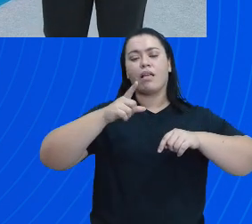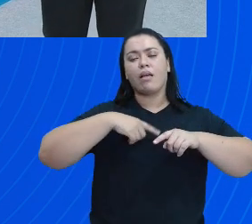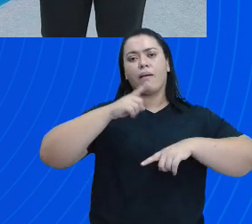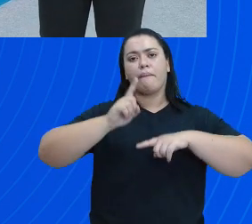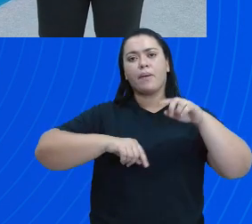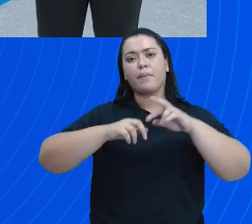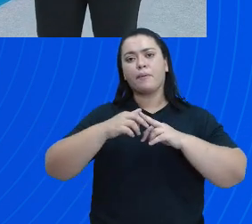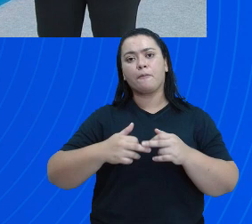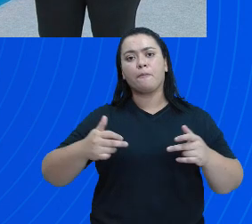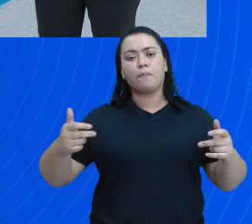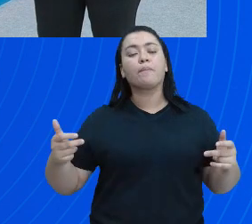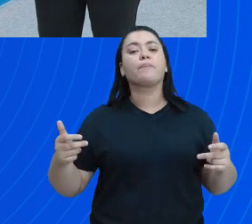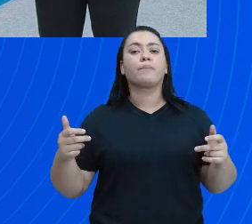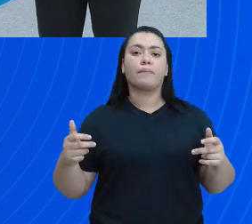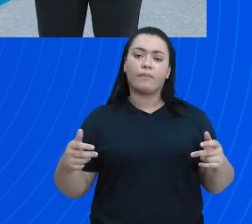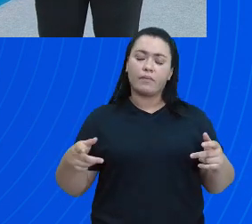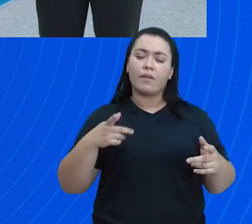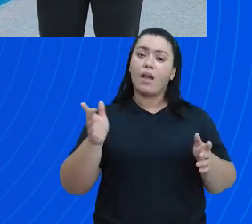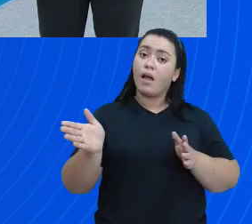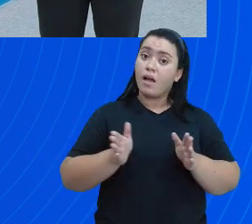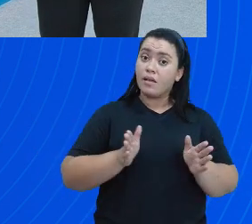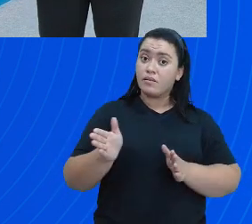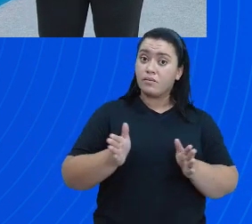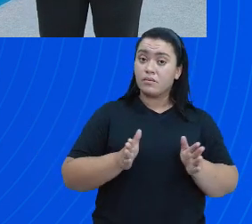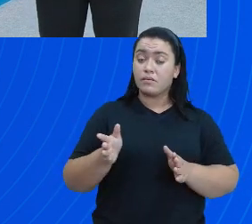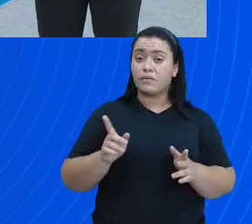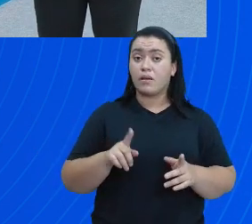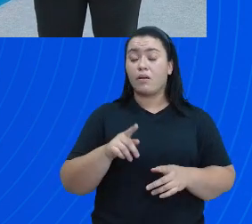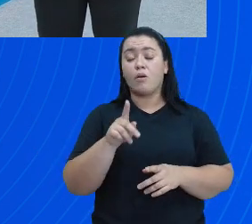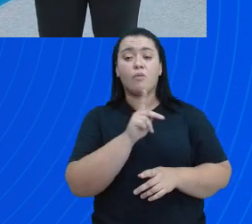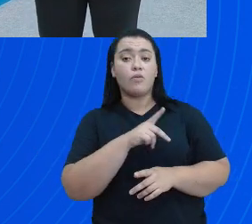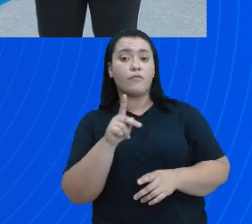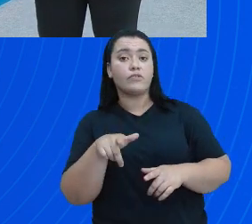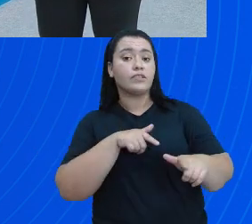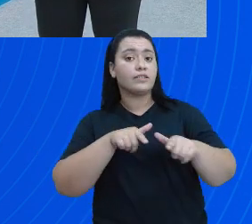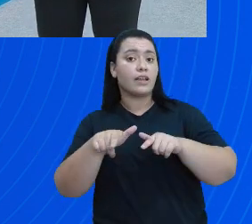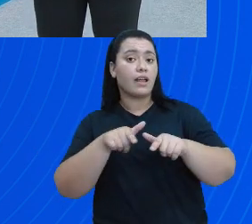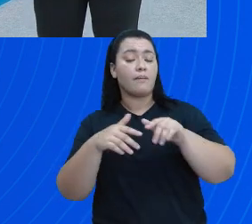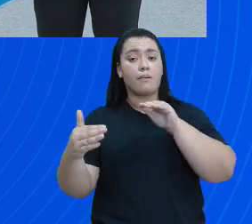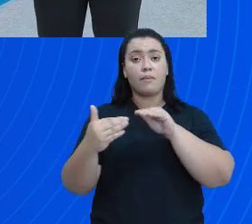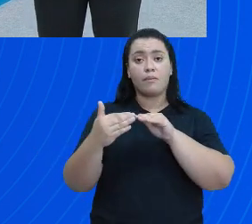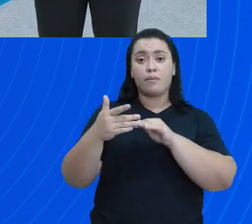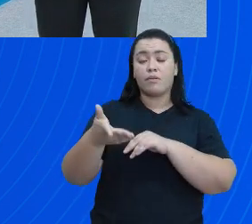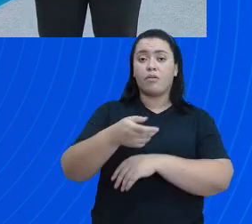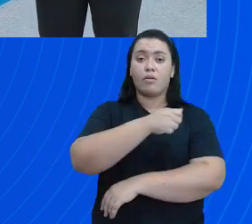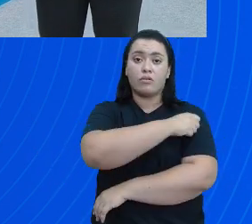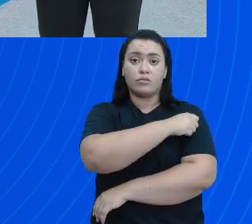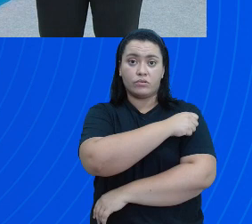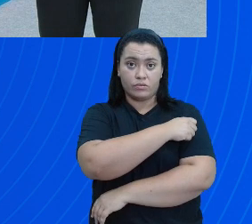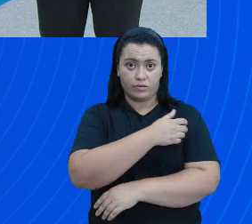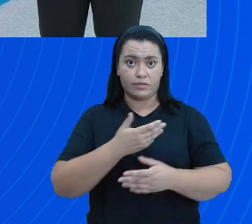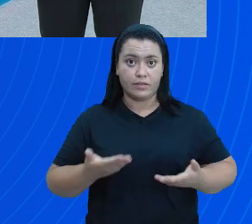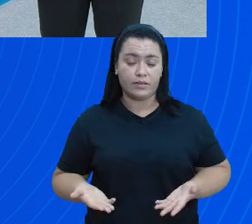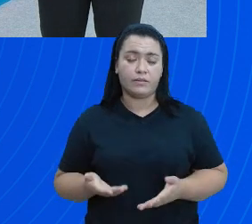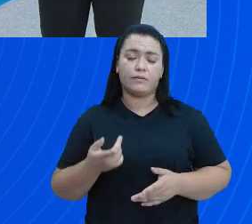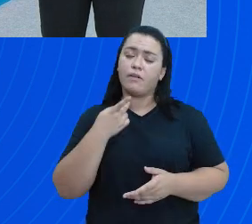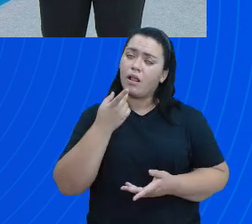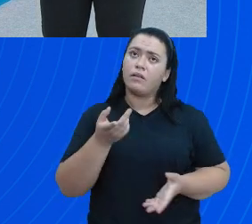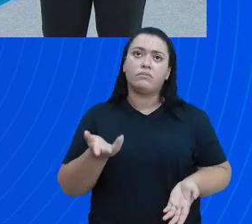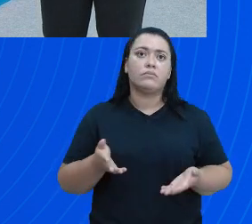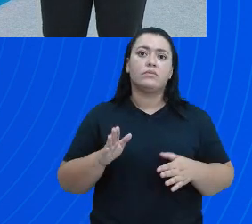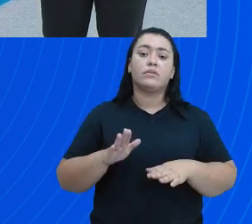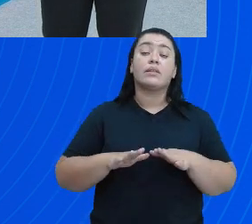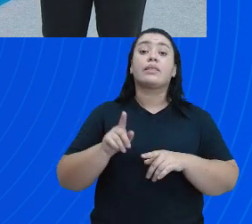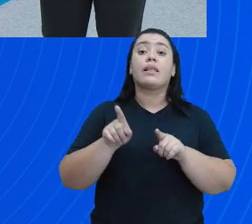com recursos, não é, acessíveis para que o professor trabalhe com esses estudantes, dependendo